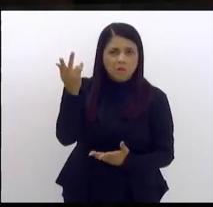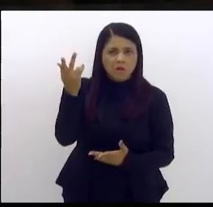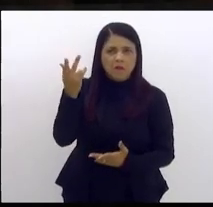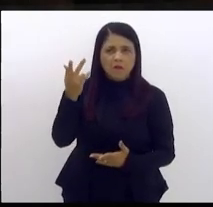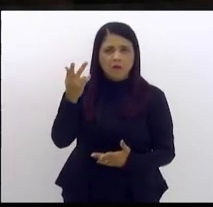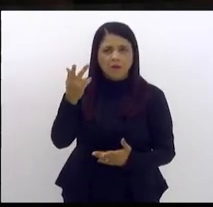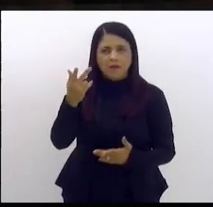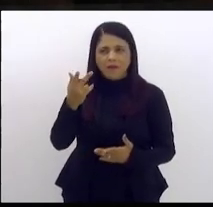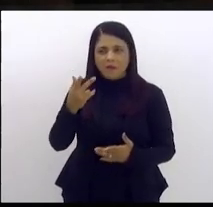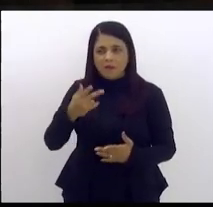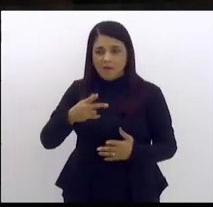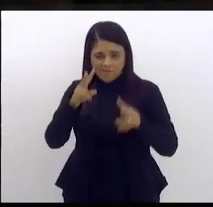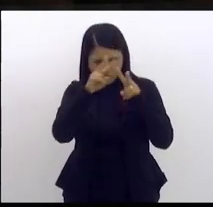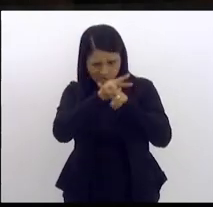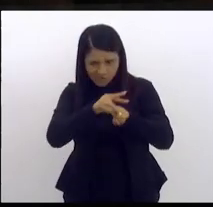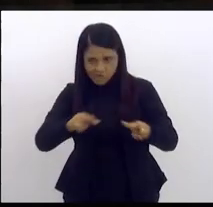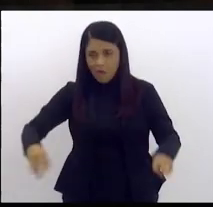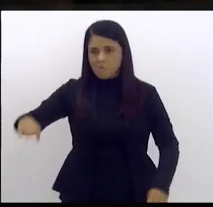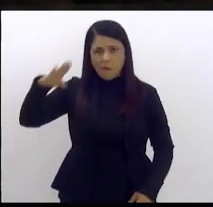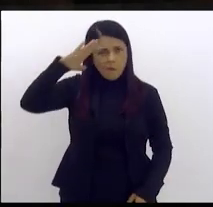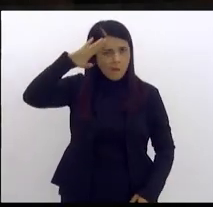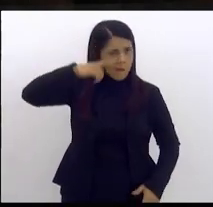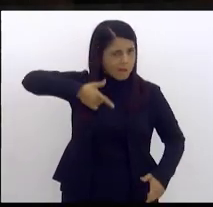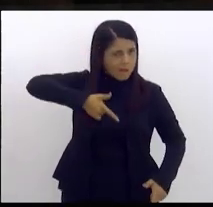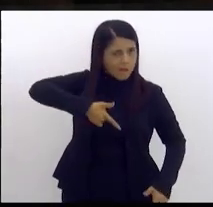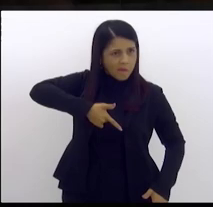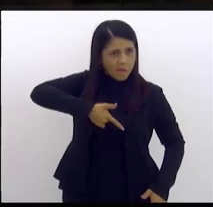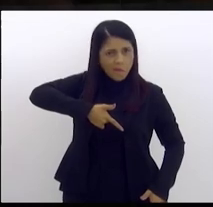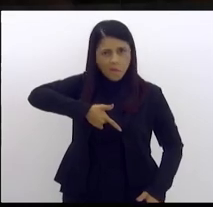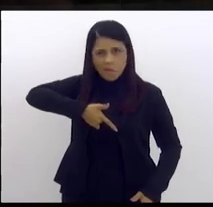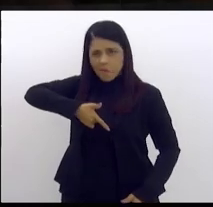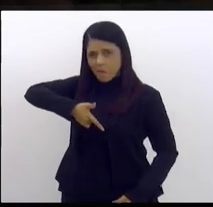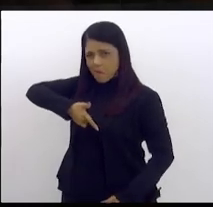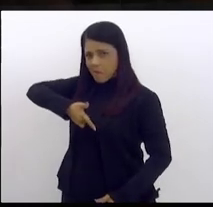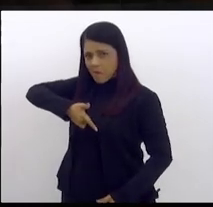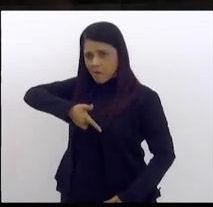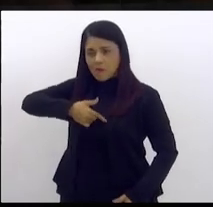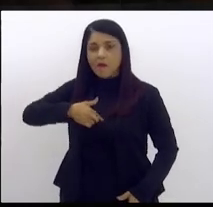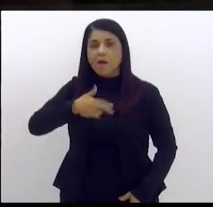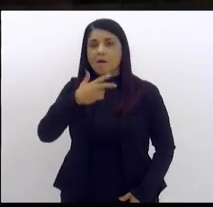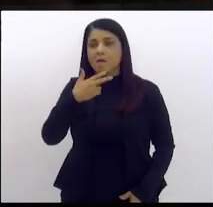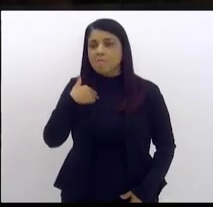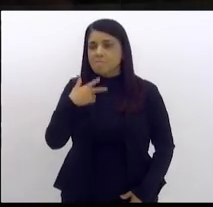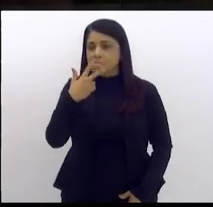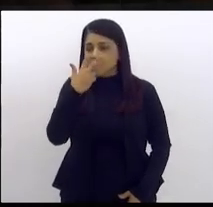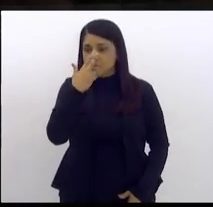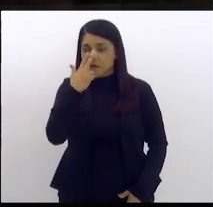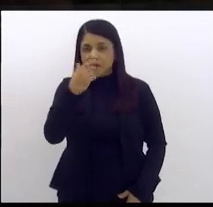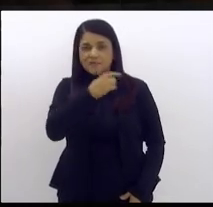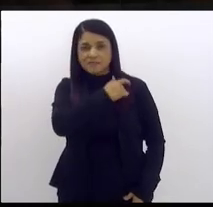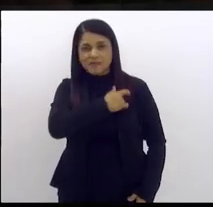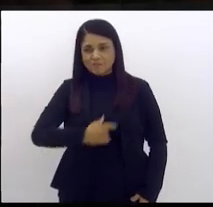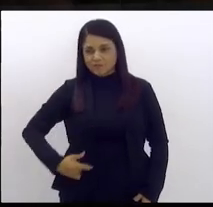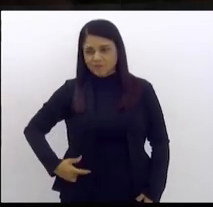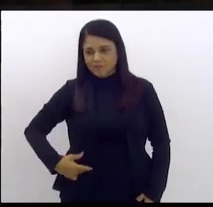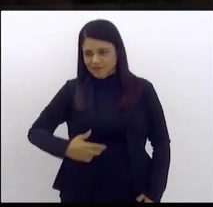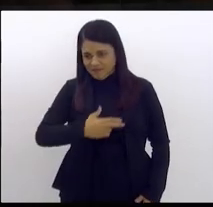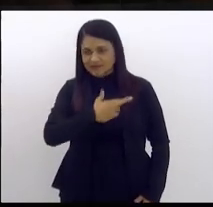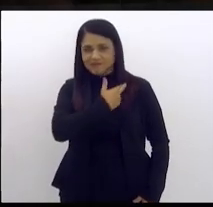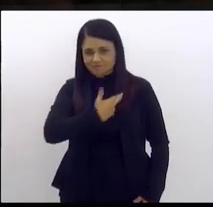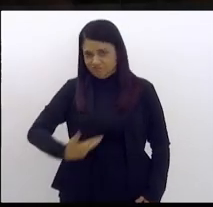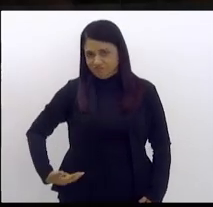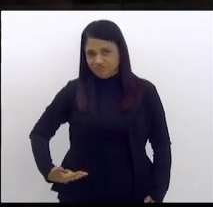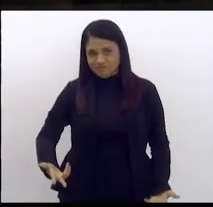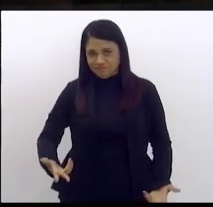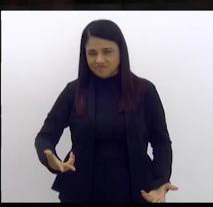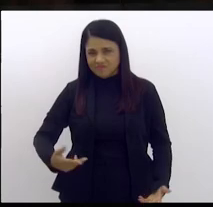montoeira de soldados com fuzis ET parece que nós viramos realmente uma republiqueta né Eh banânia